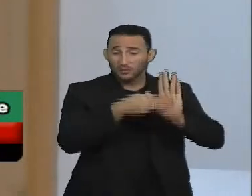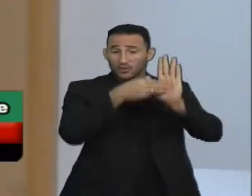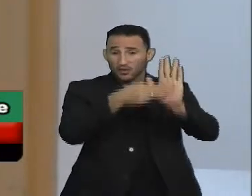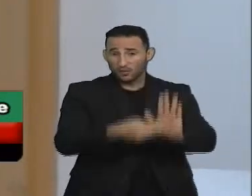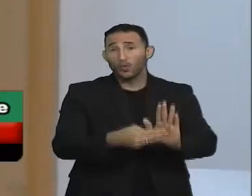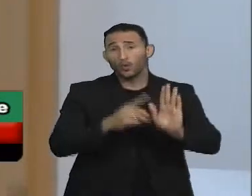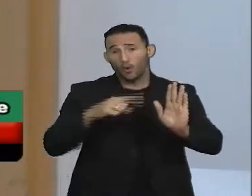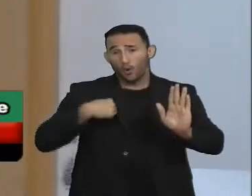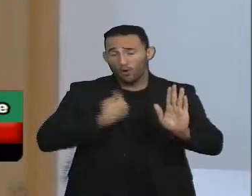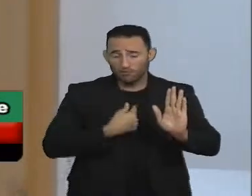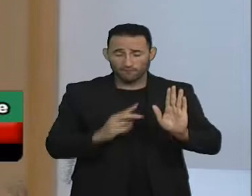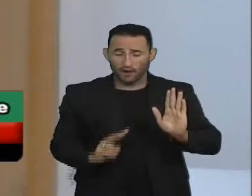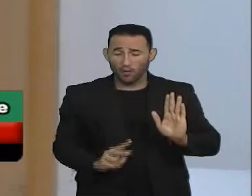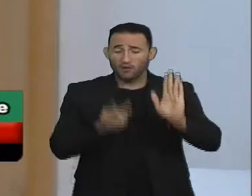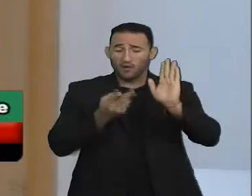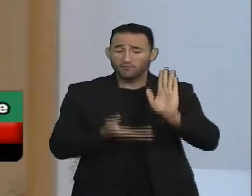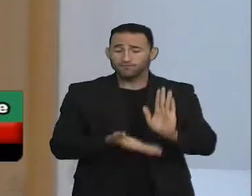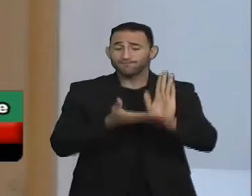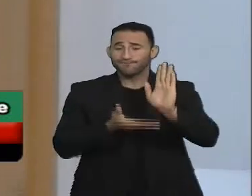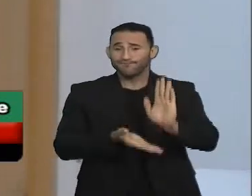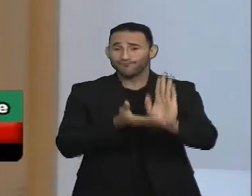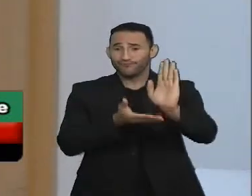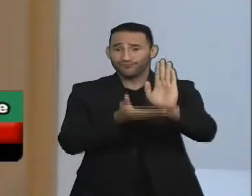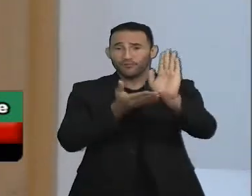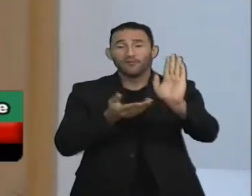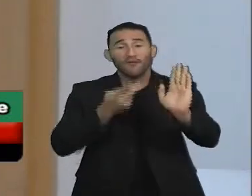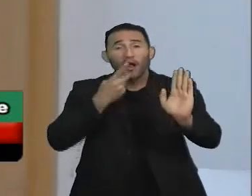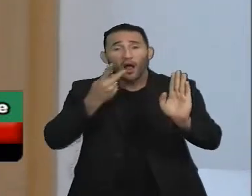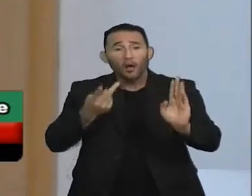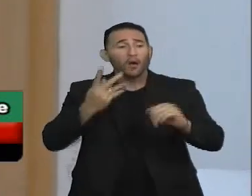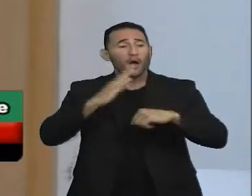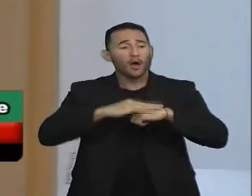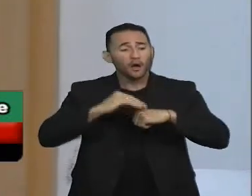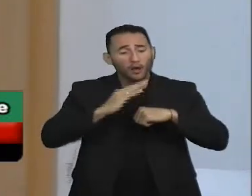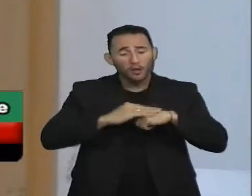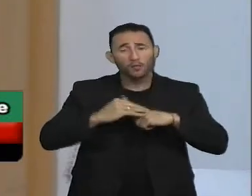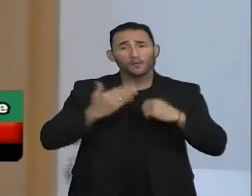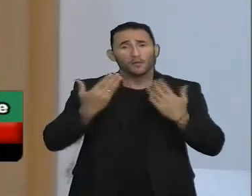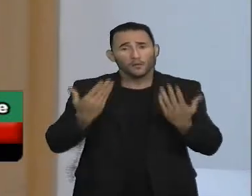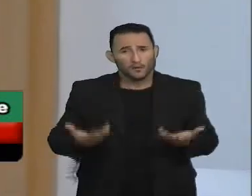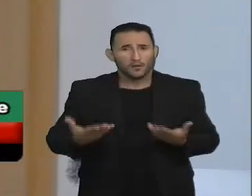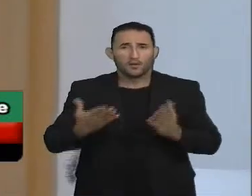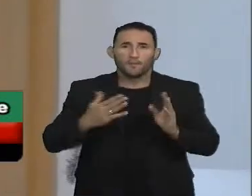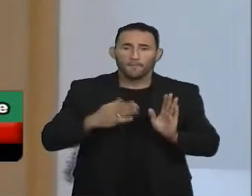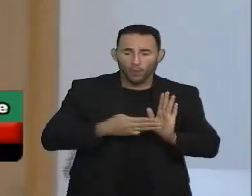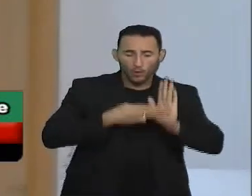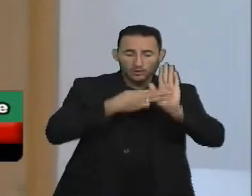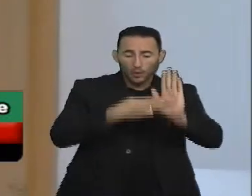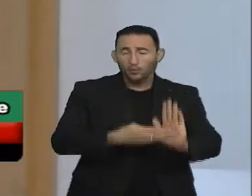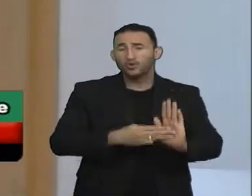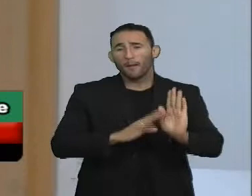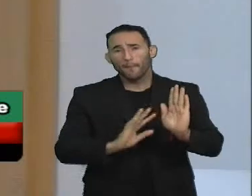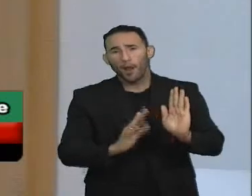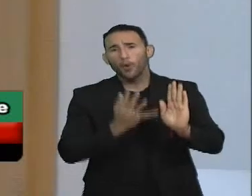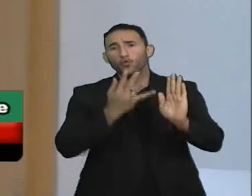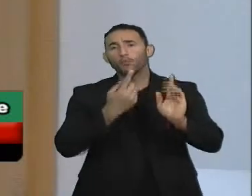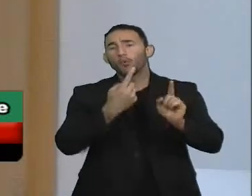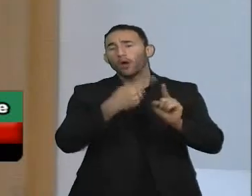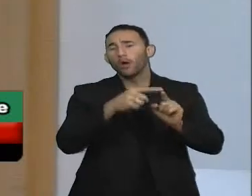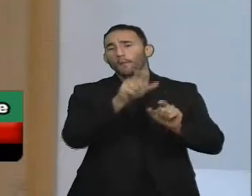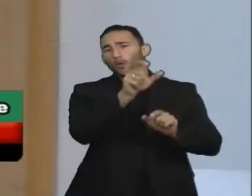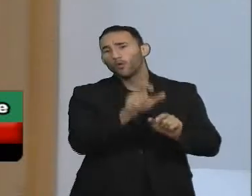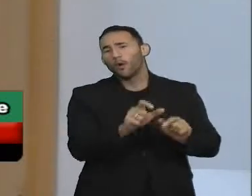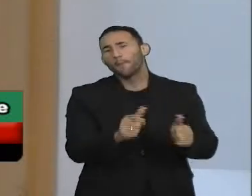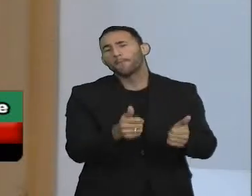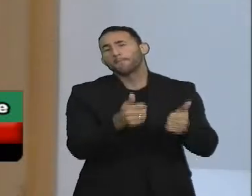gente poder mencionar esse carinho nessa moção de aplauso, porque é uma pessoa que vale a